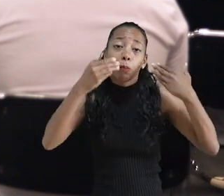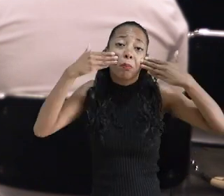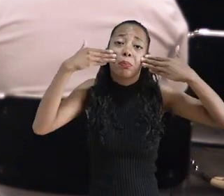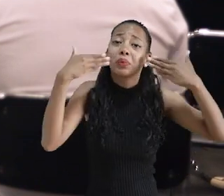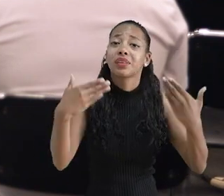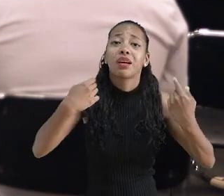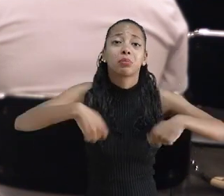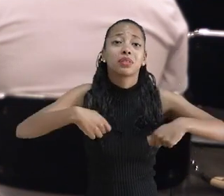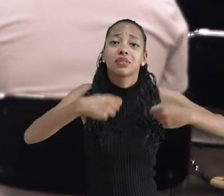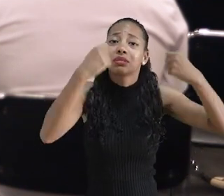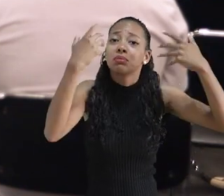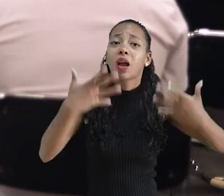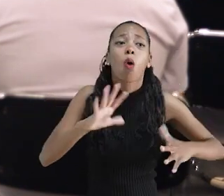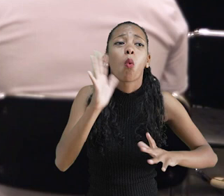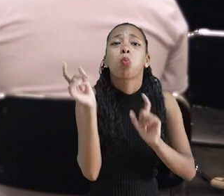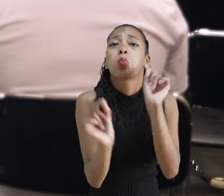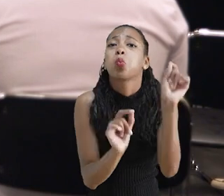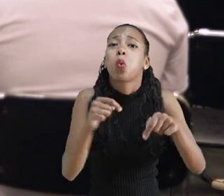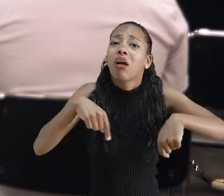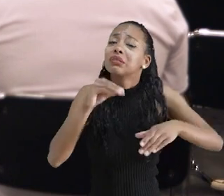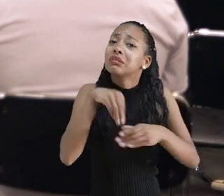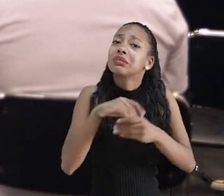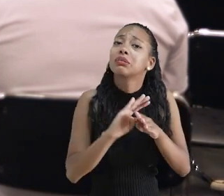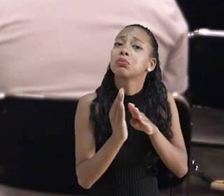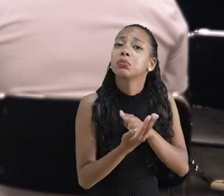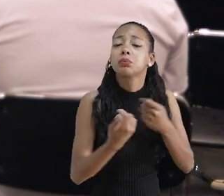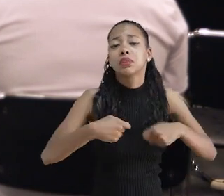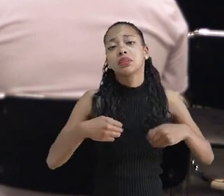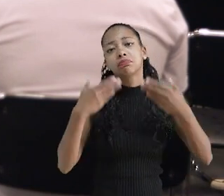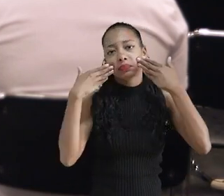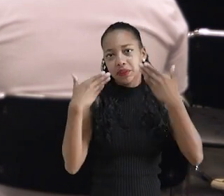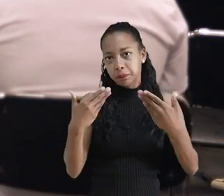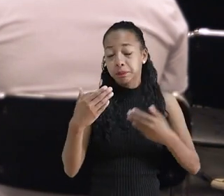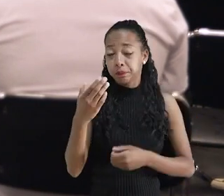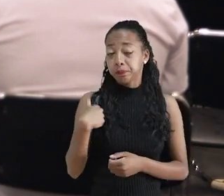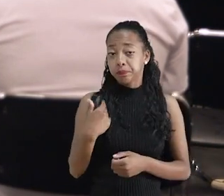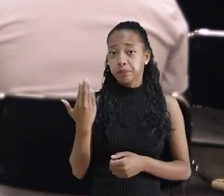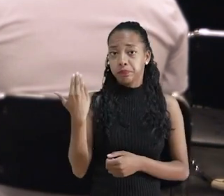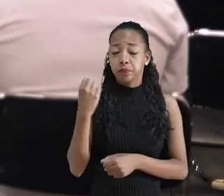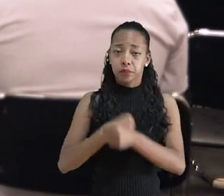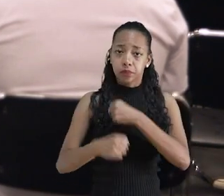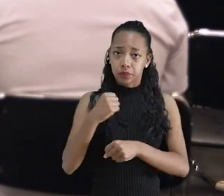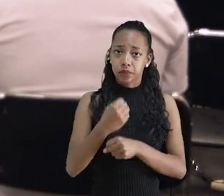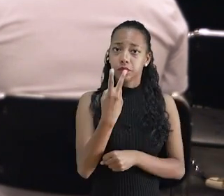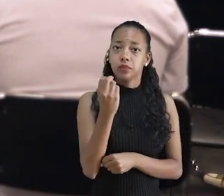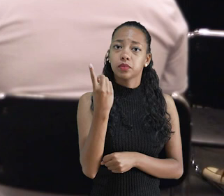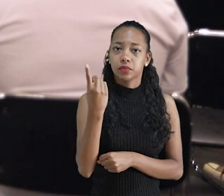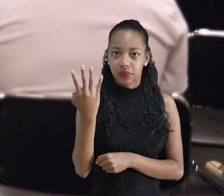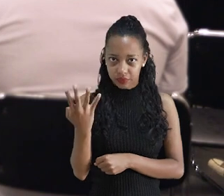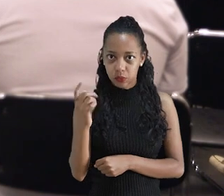né E aí no 2014 eh novembro de 2014 um policial miliciano foi